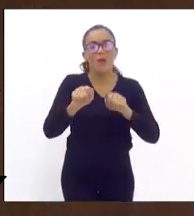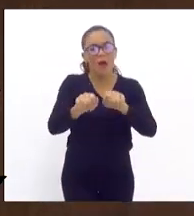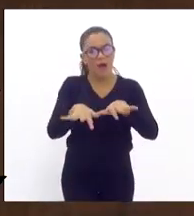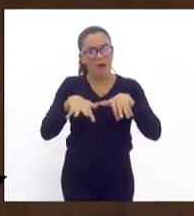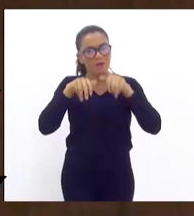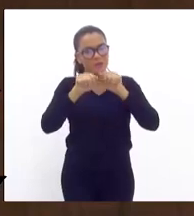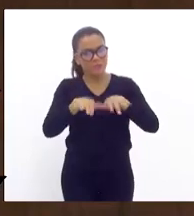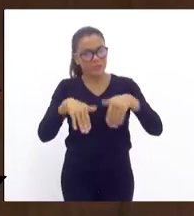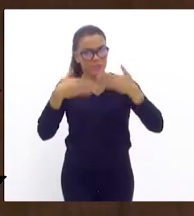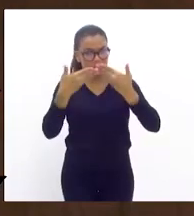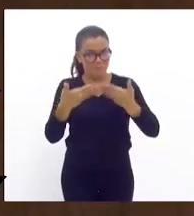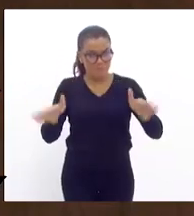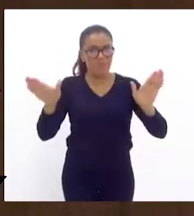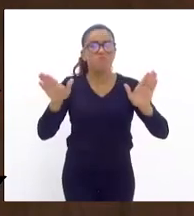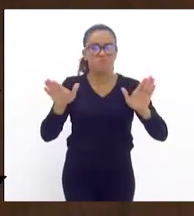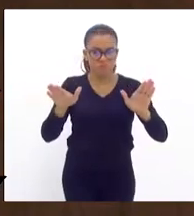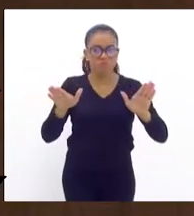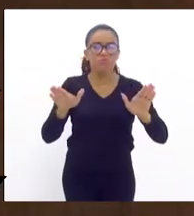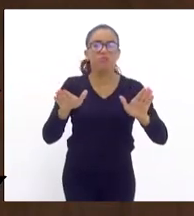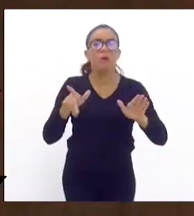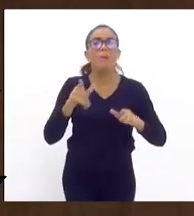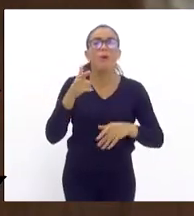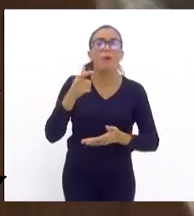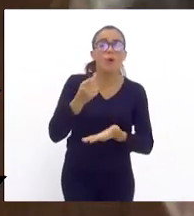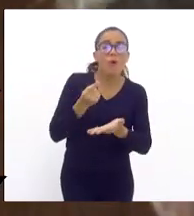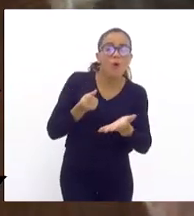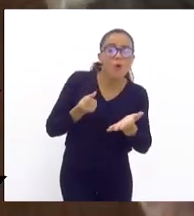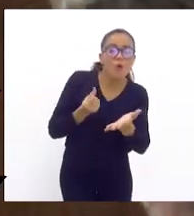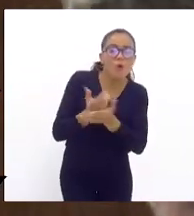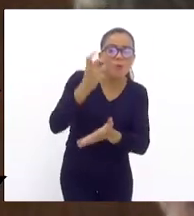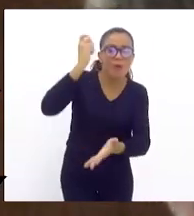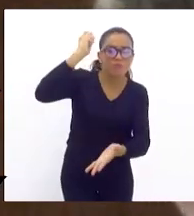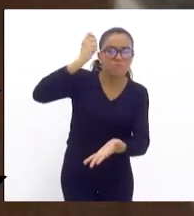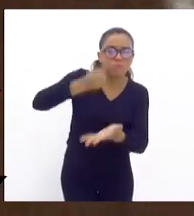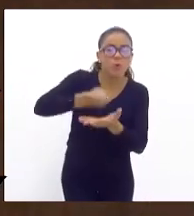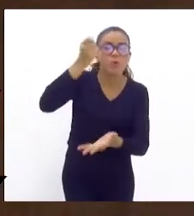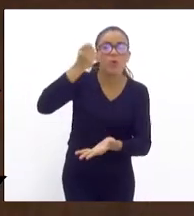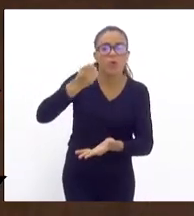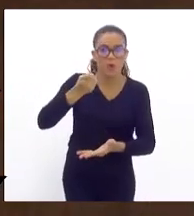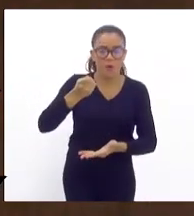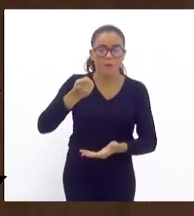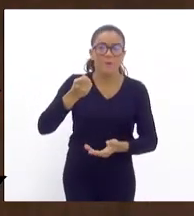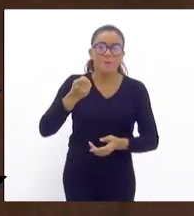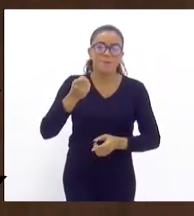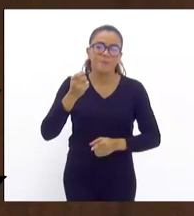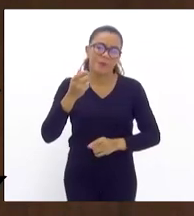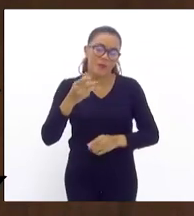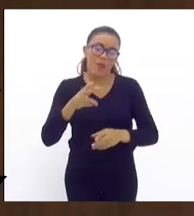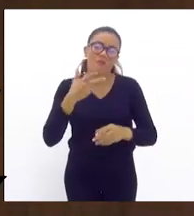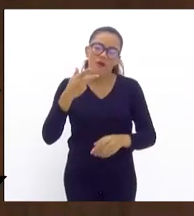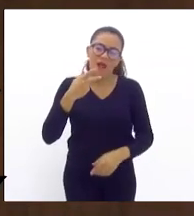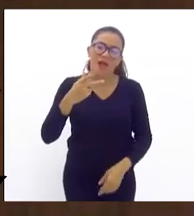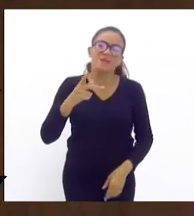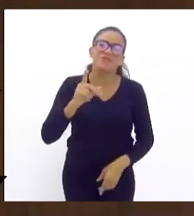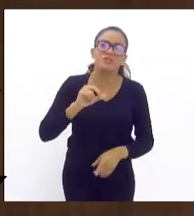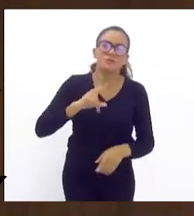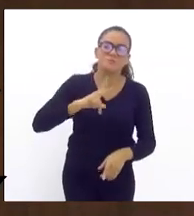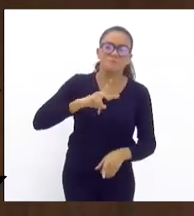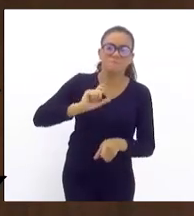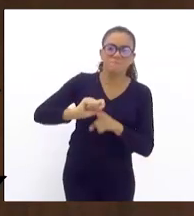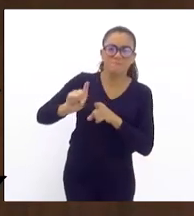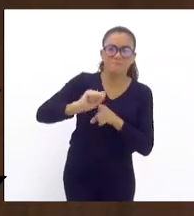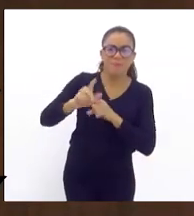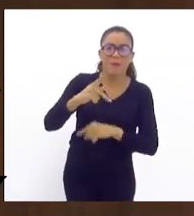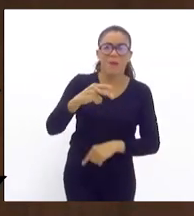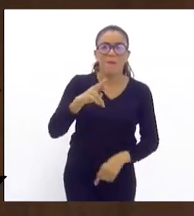públicas para a privatização, eu continuo falando em privatização, não acho que é uma concessão por